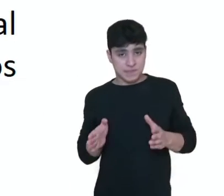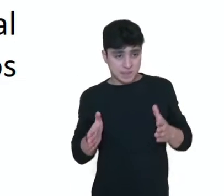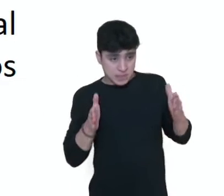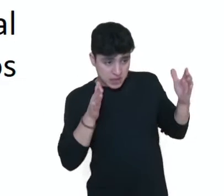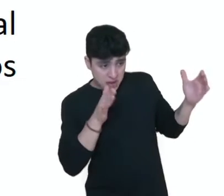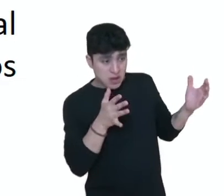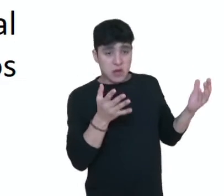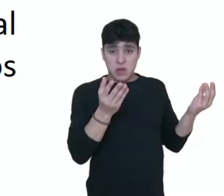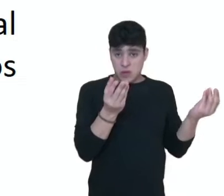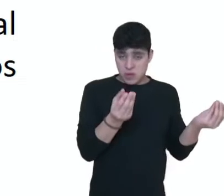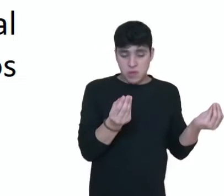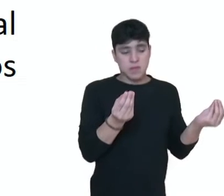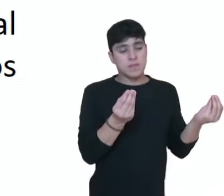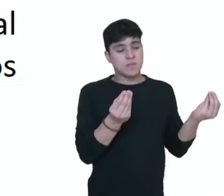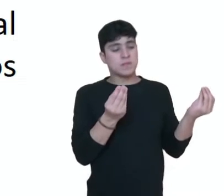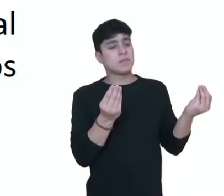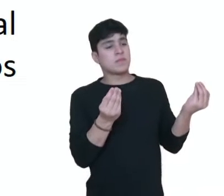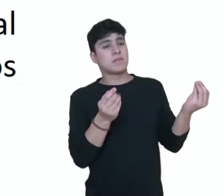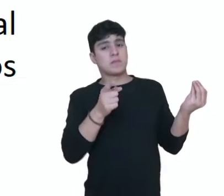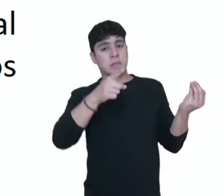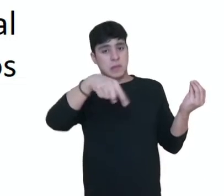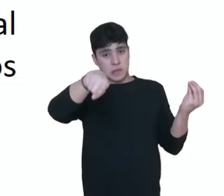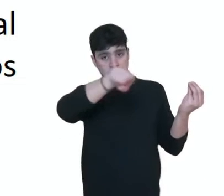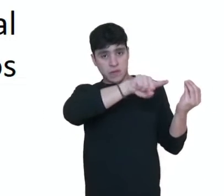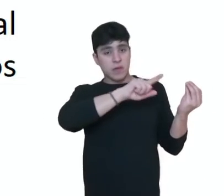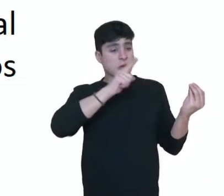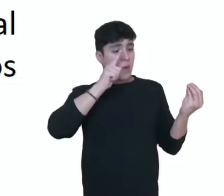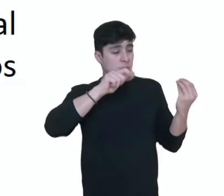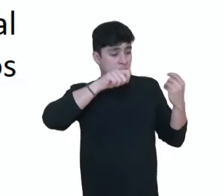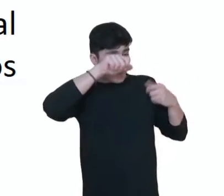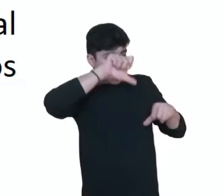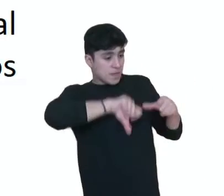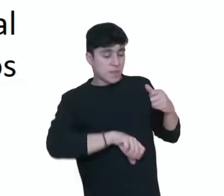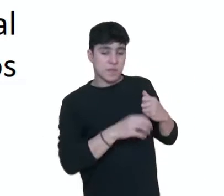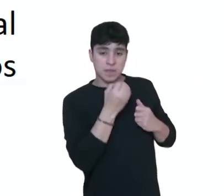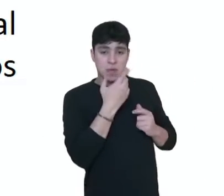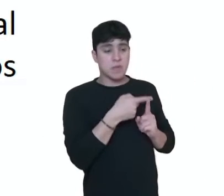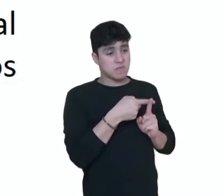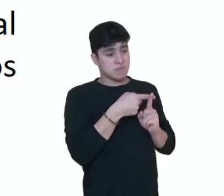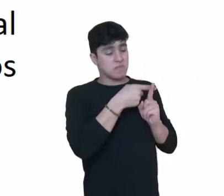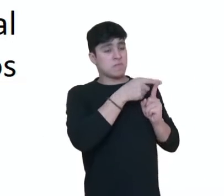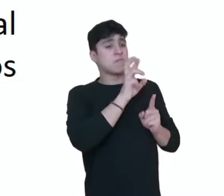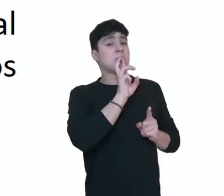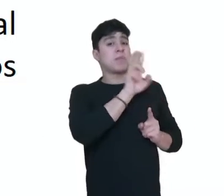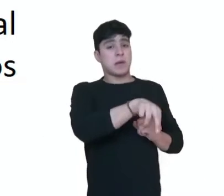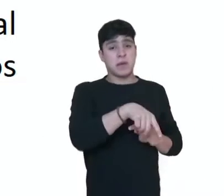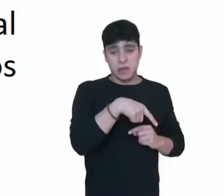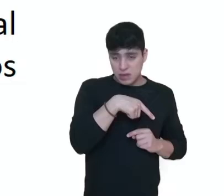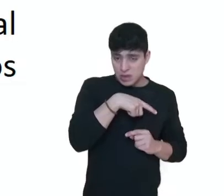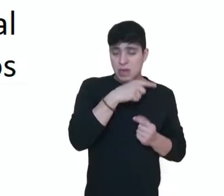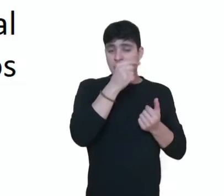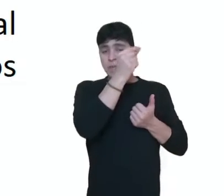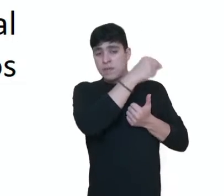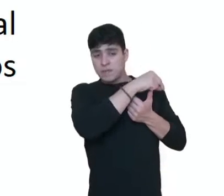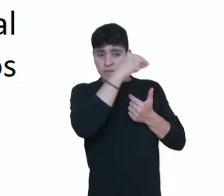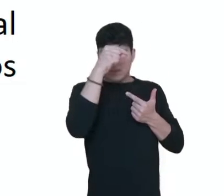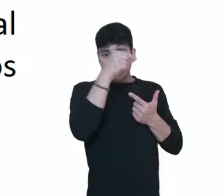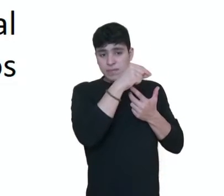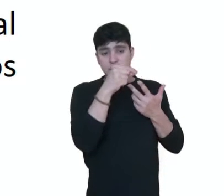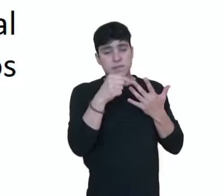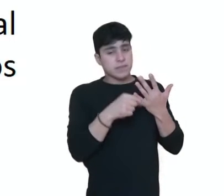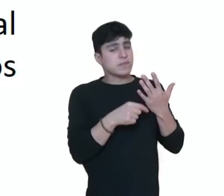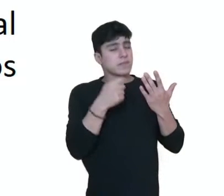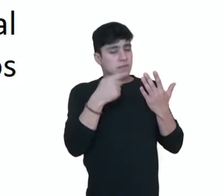uma estrutura autoavaliativa com qualidade e obtendo resultados confiáveis, existem alguns pontos importantes que precisam